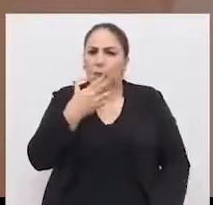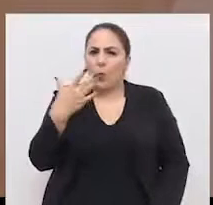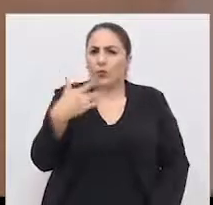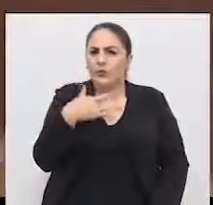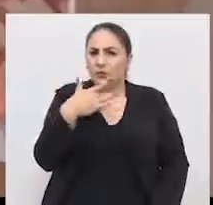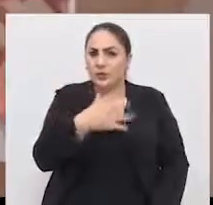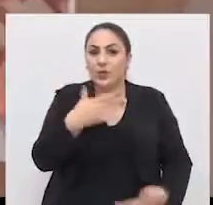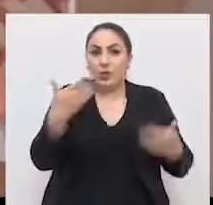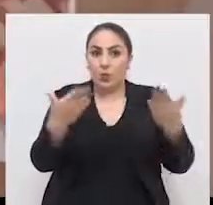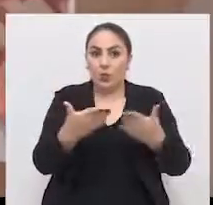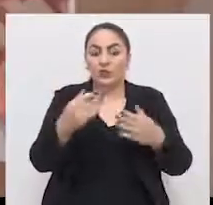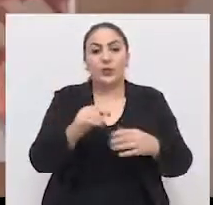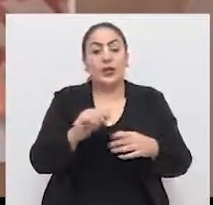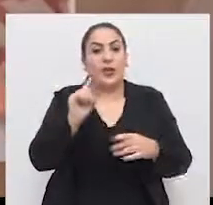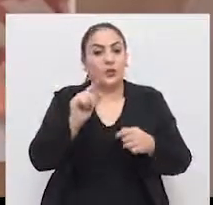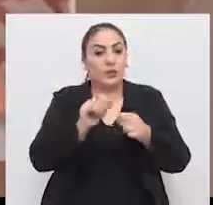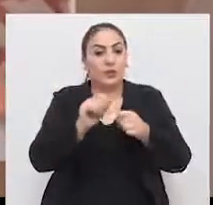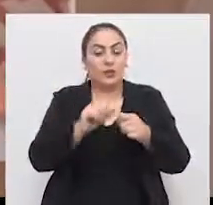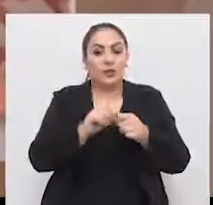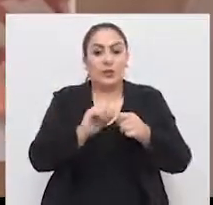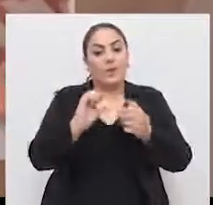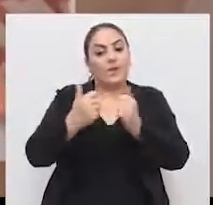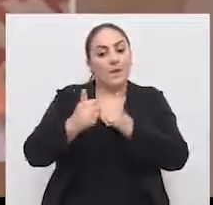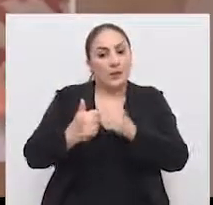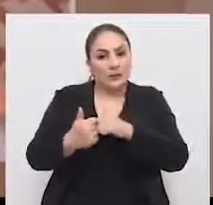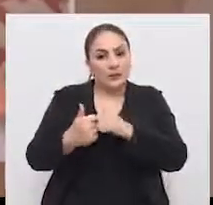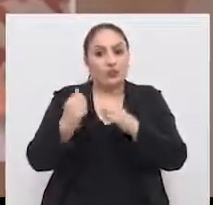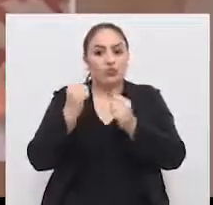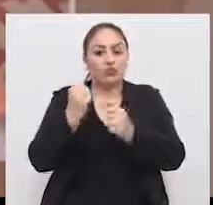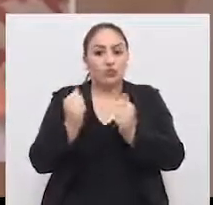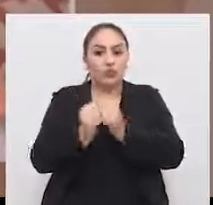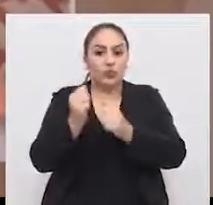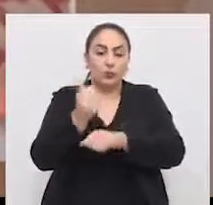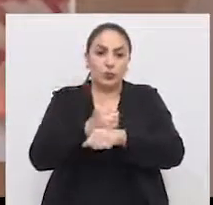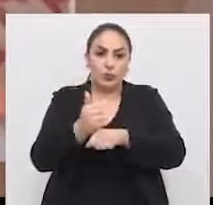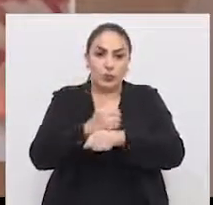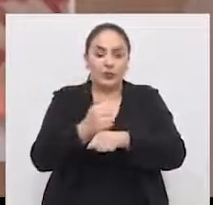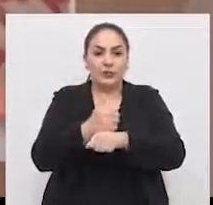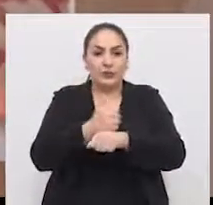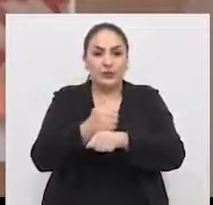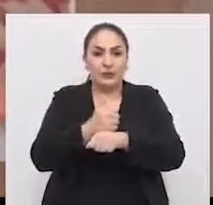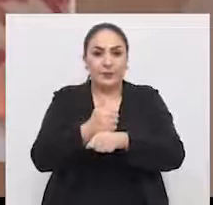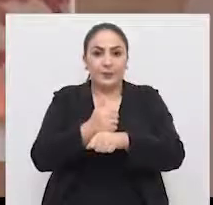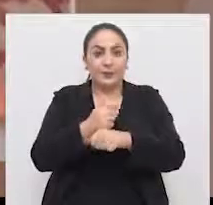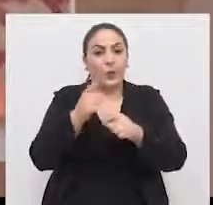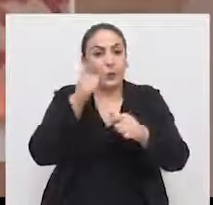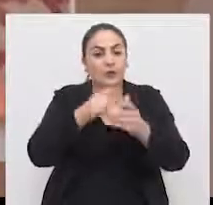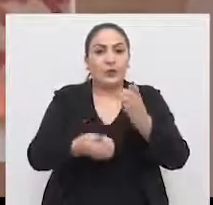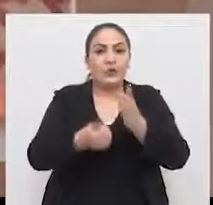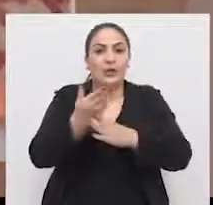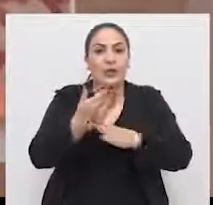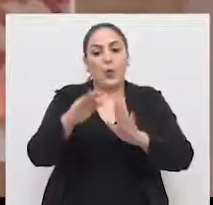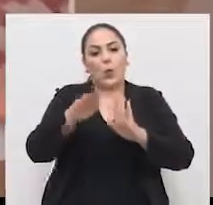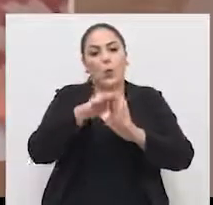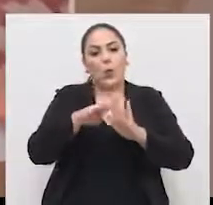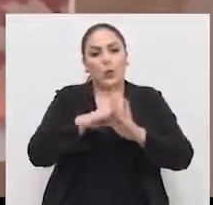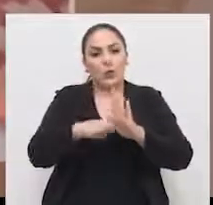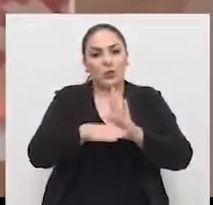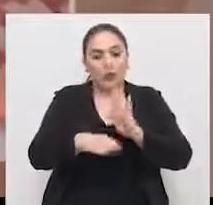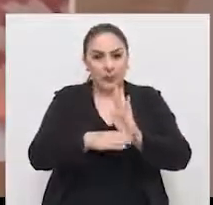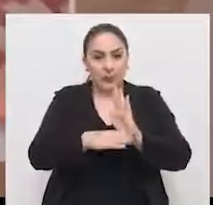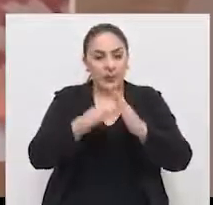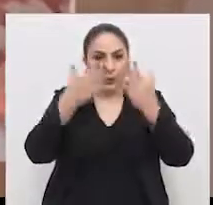saudável hoje é você fazendo uma avaliação com um profissional para criar um